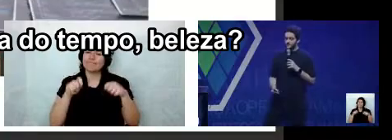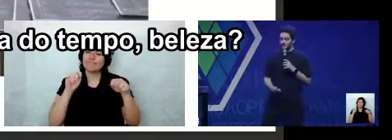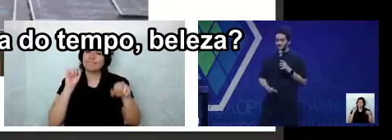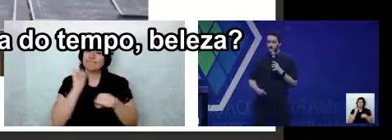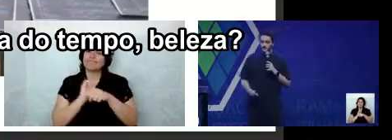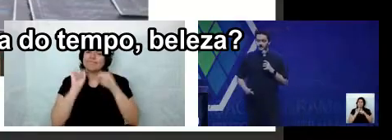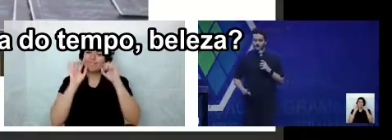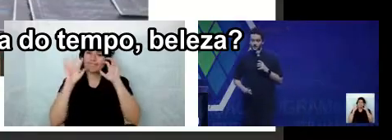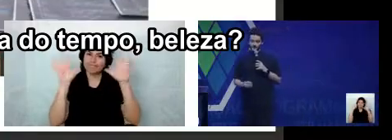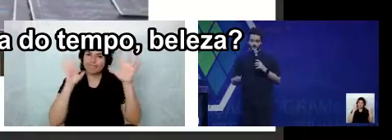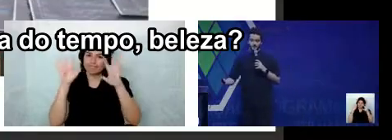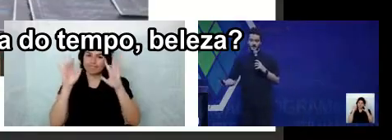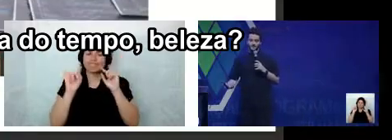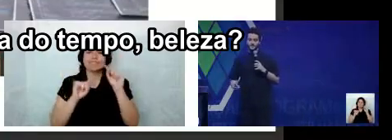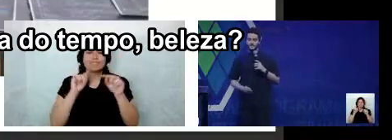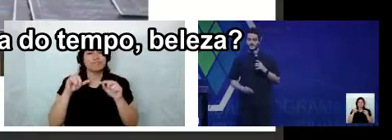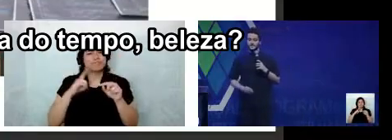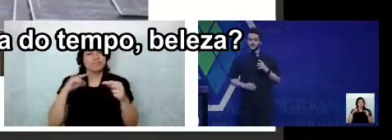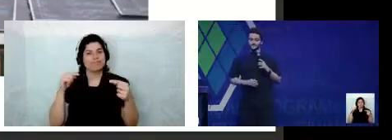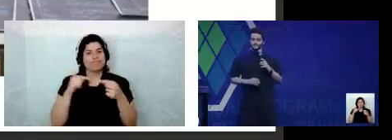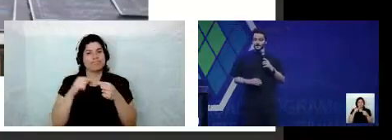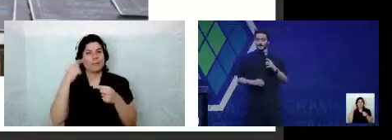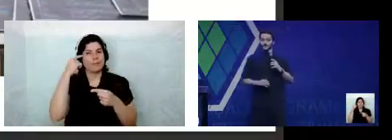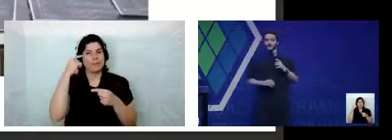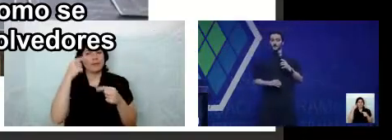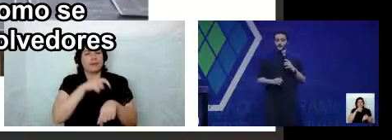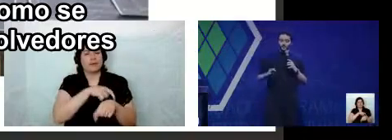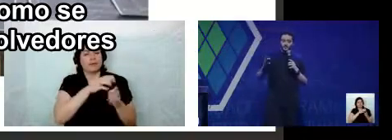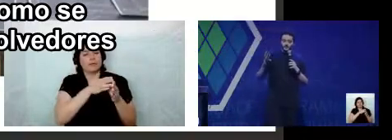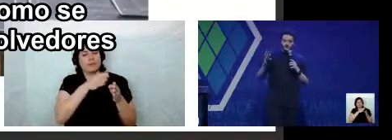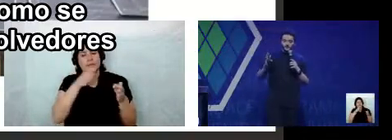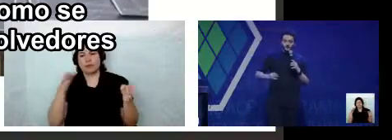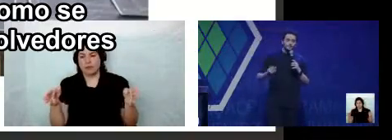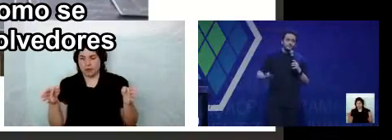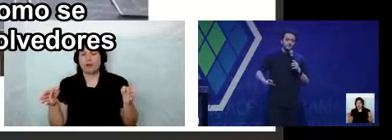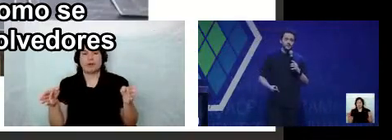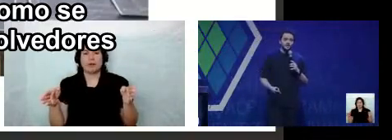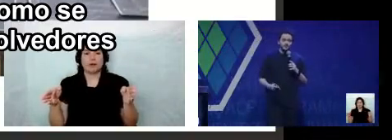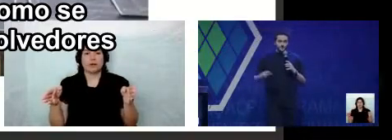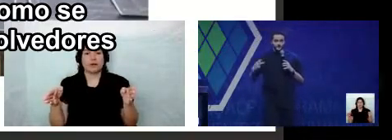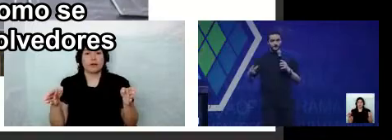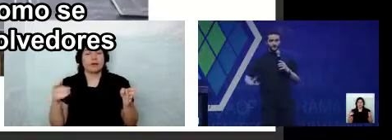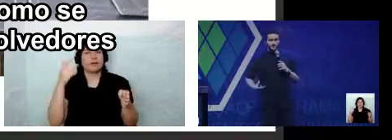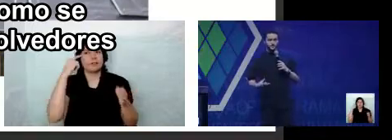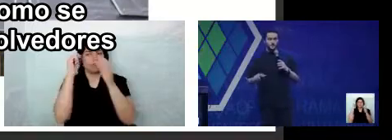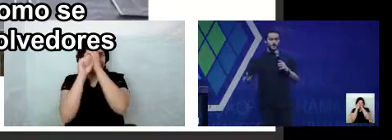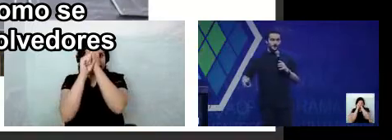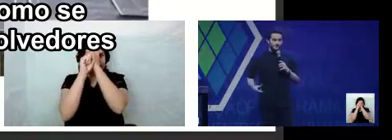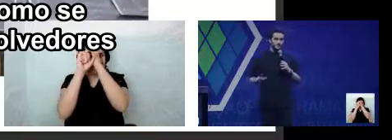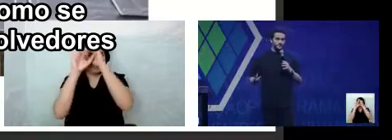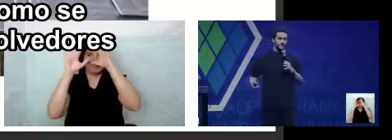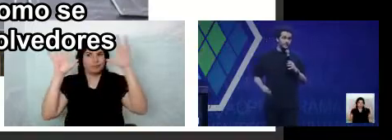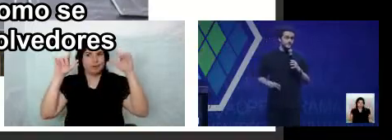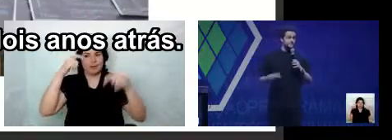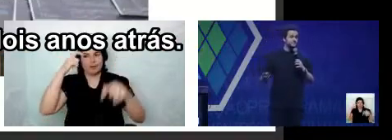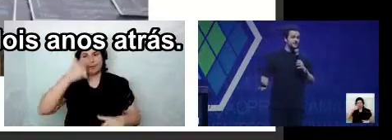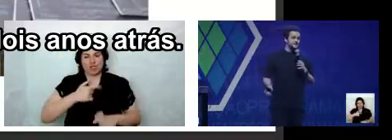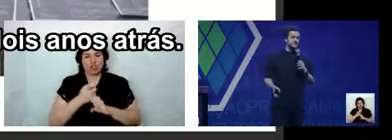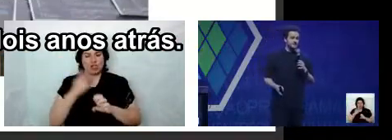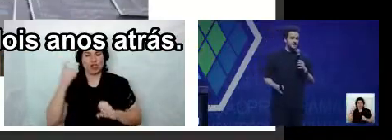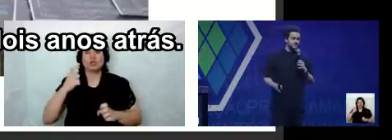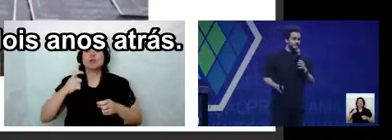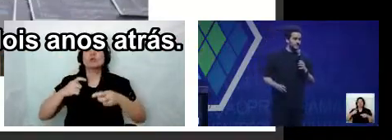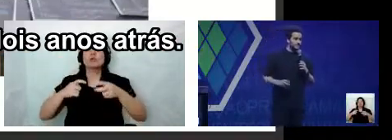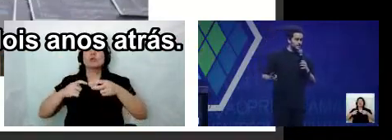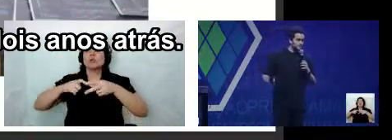vou trazer vocês numa linha do tempo, beleza? Então, vamos nos imaginar como se fôssemos engenheiros desenvolvedores há